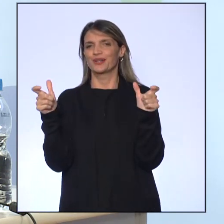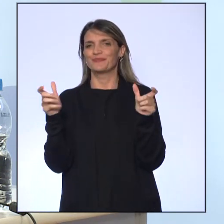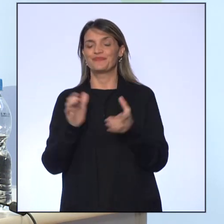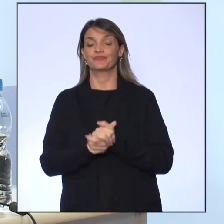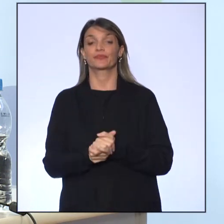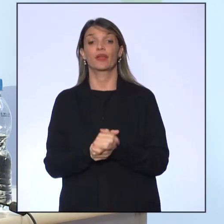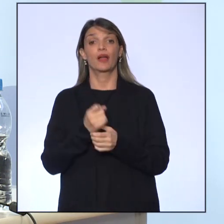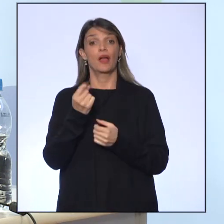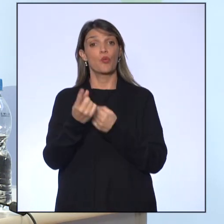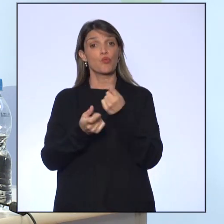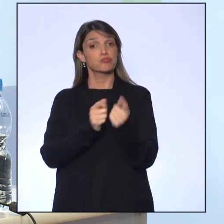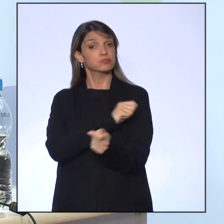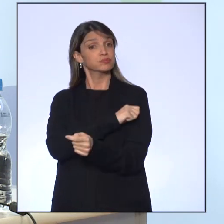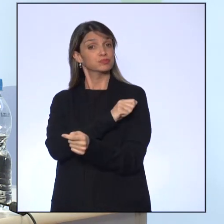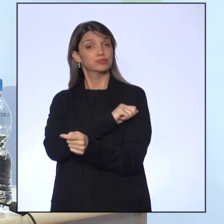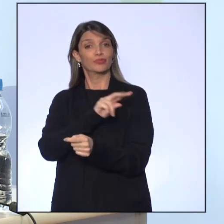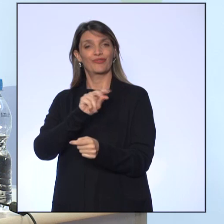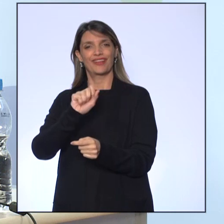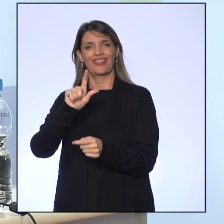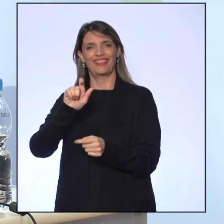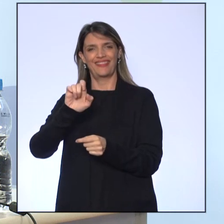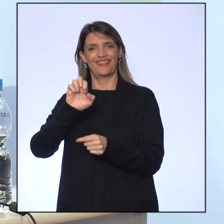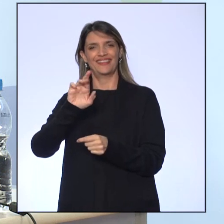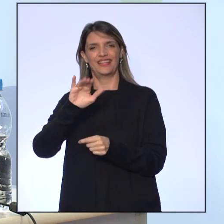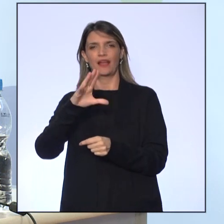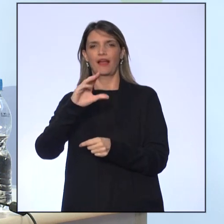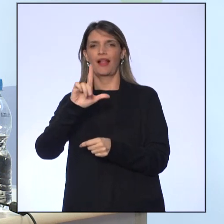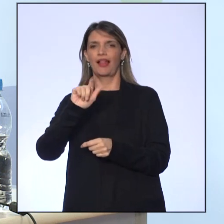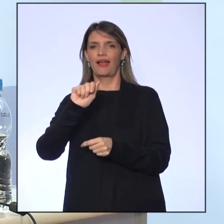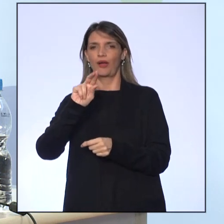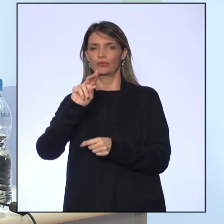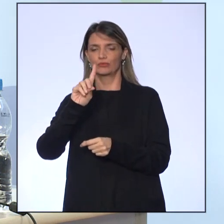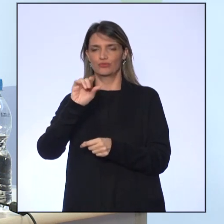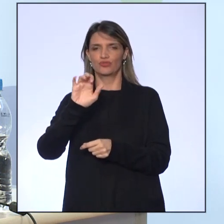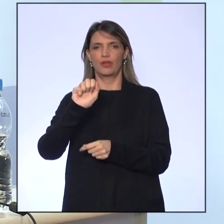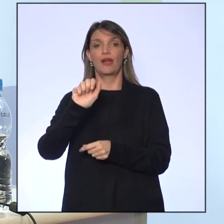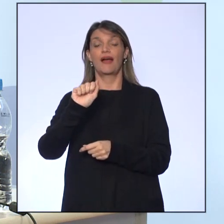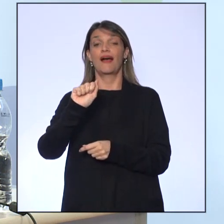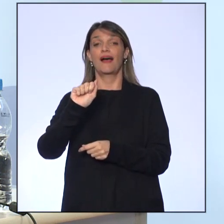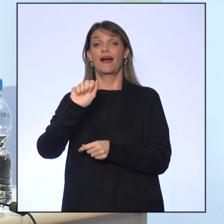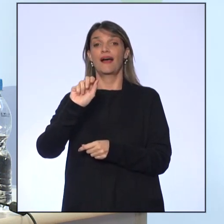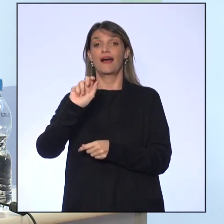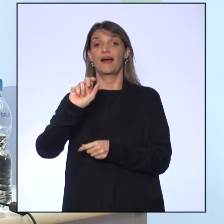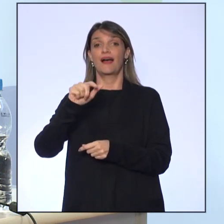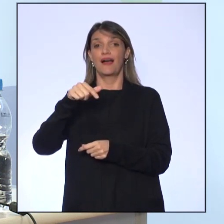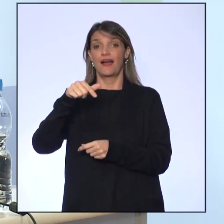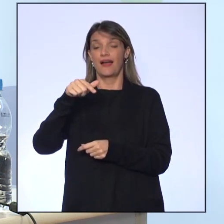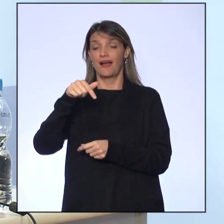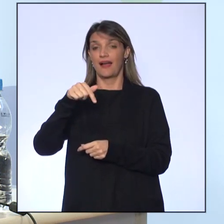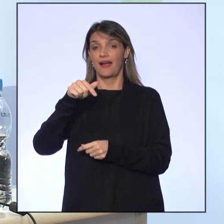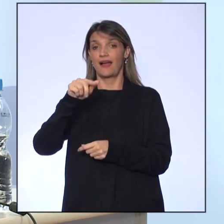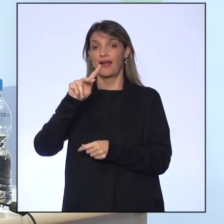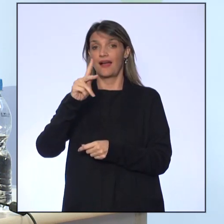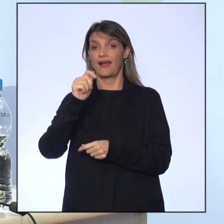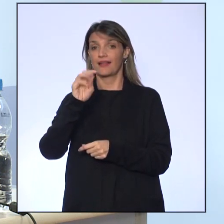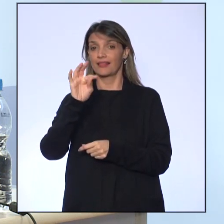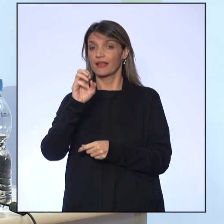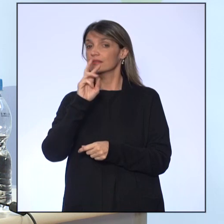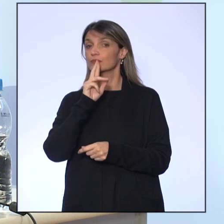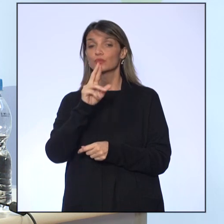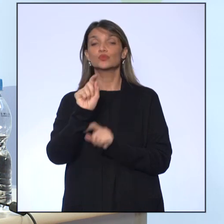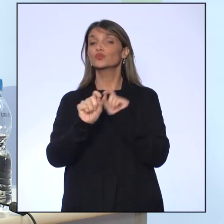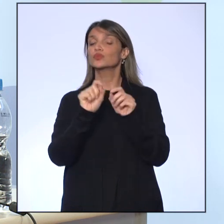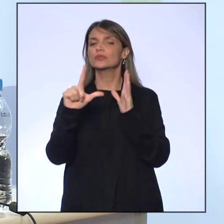Aqui alguns alunos, como a Valéria, a Cláudia, a Ágata, e a maioria respondeu que Lutero